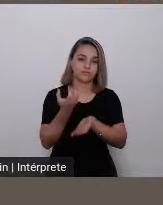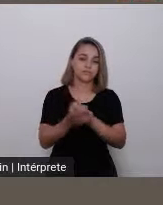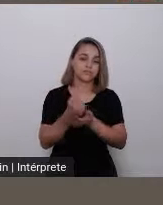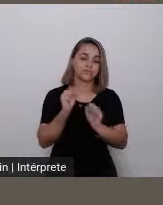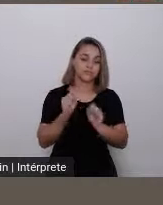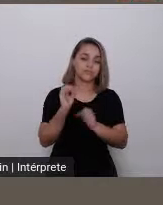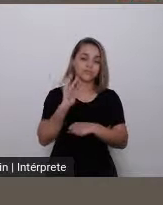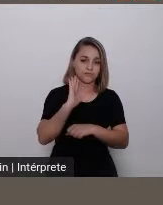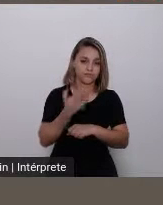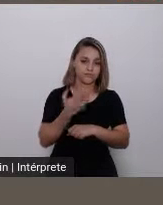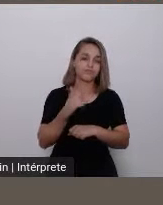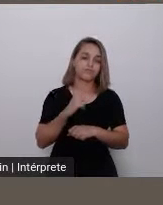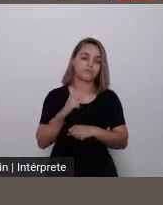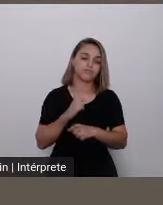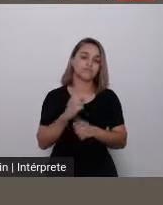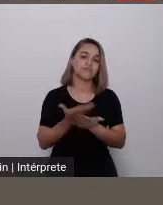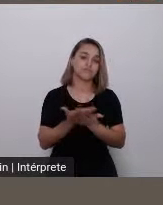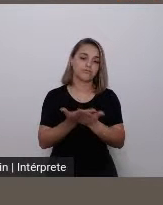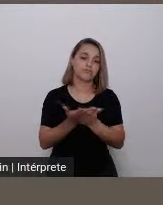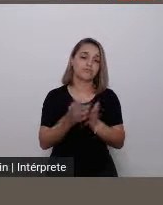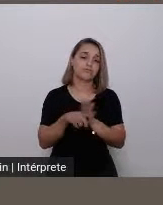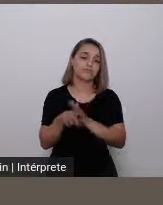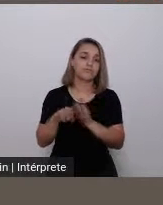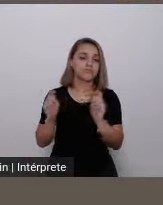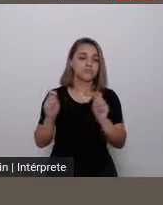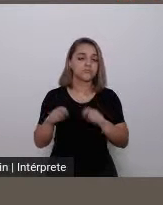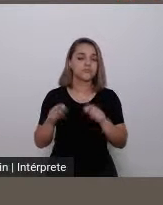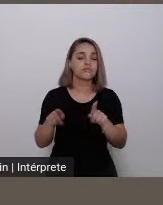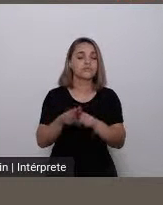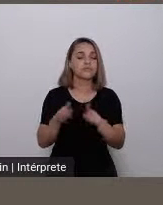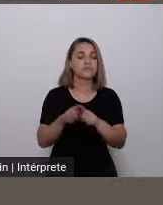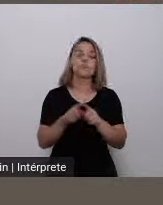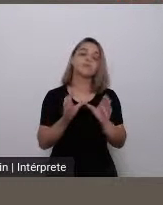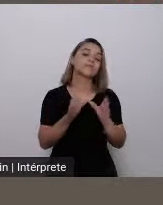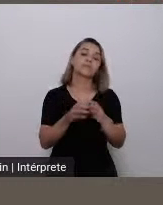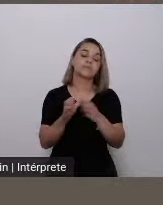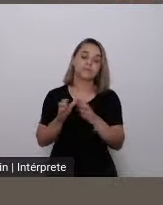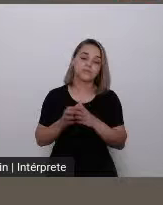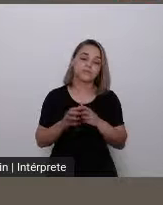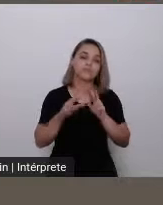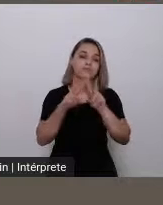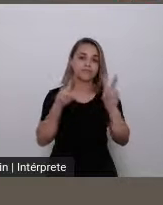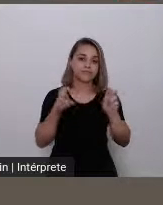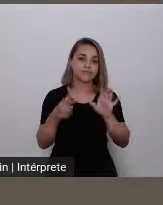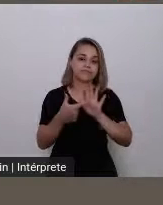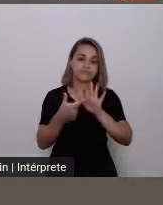no estudo, se não é possível. E aqui são os blocos temáticos que eu quero destacar.